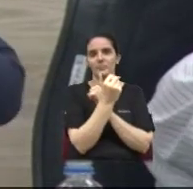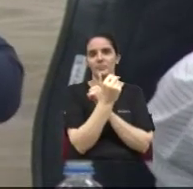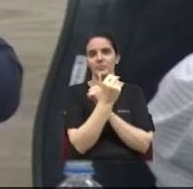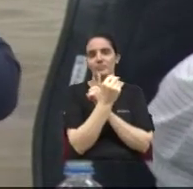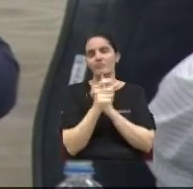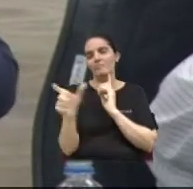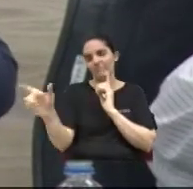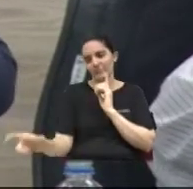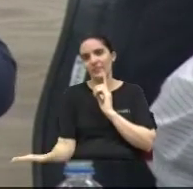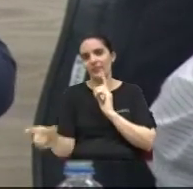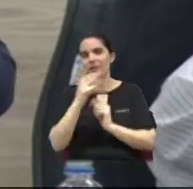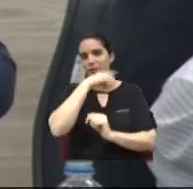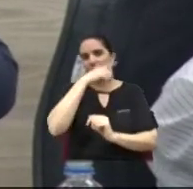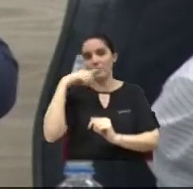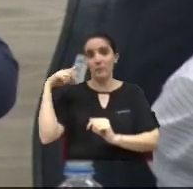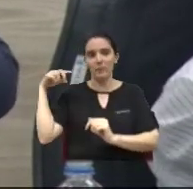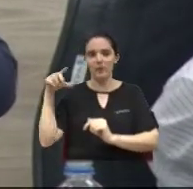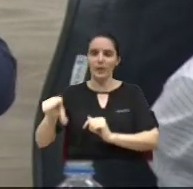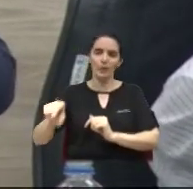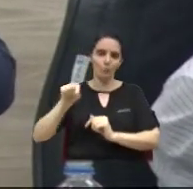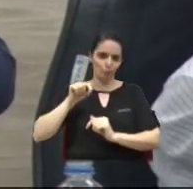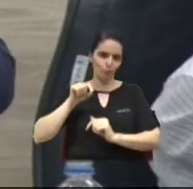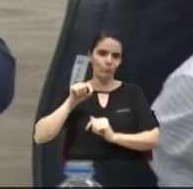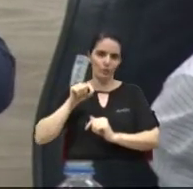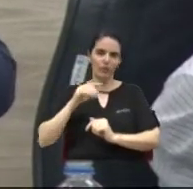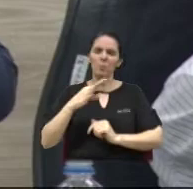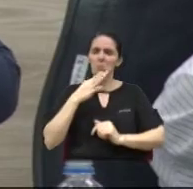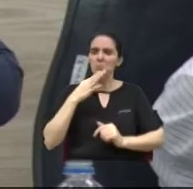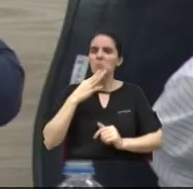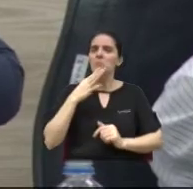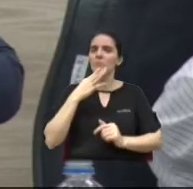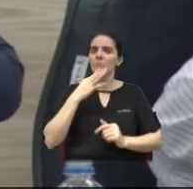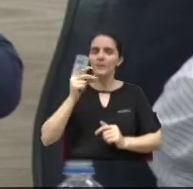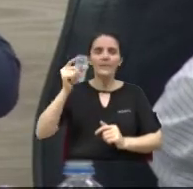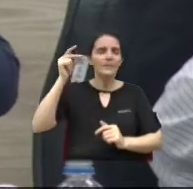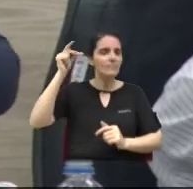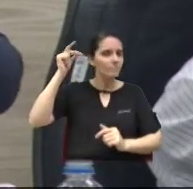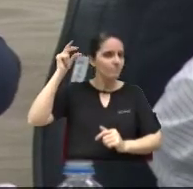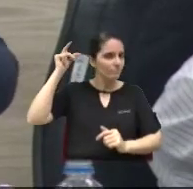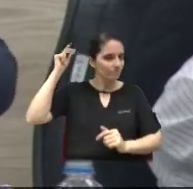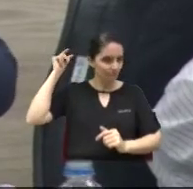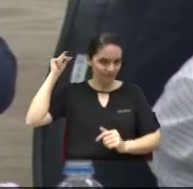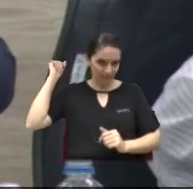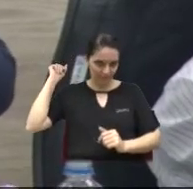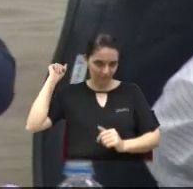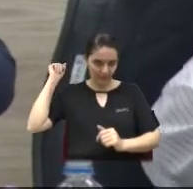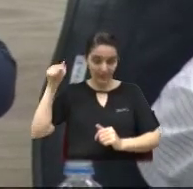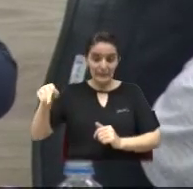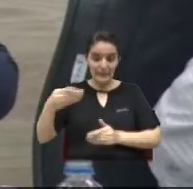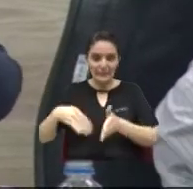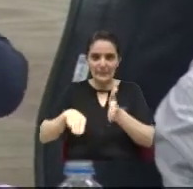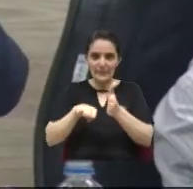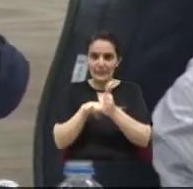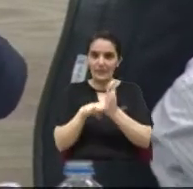deles que eu escolhi foi o Padre Alex. Eu o conheço desde que antes dele chegar na Igreja São Paulo Apóstolo, e de repente a